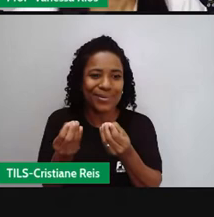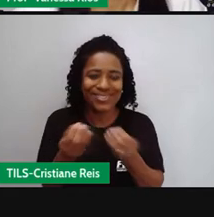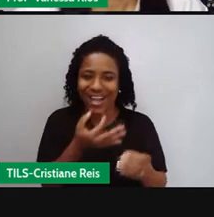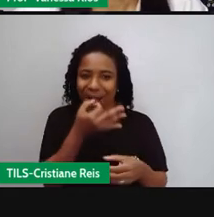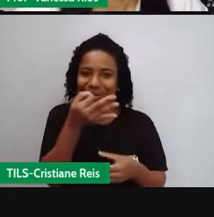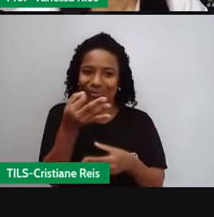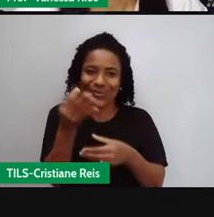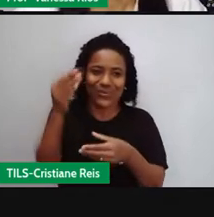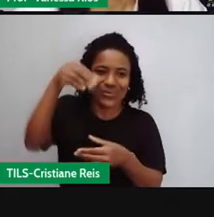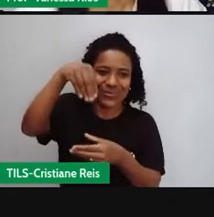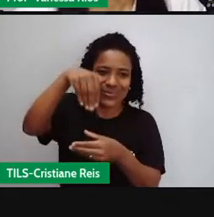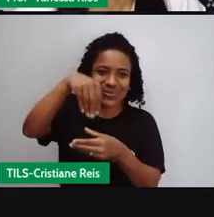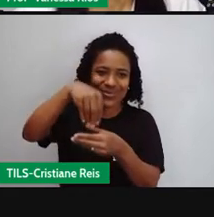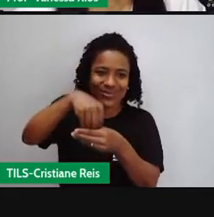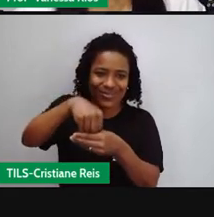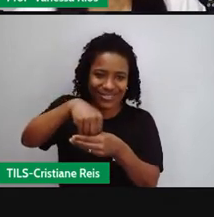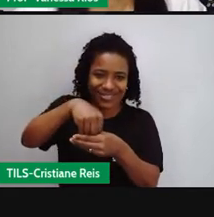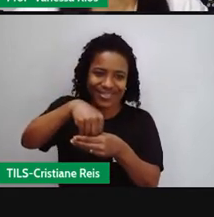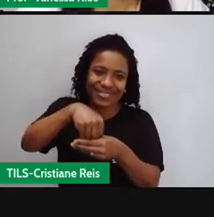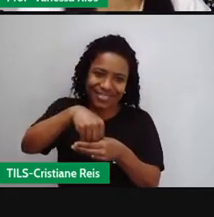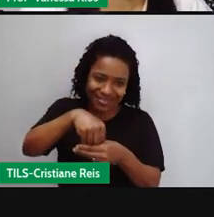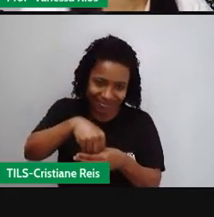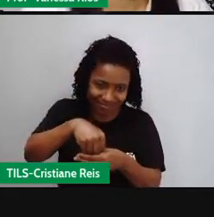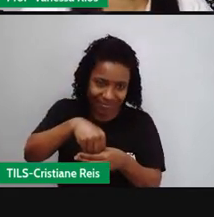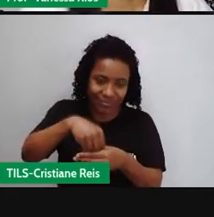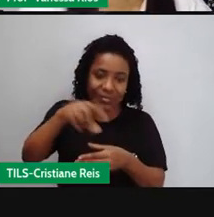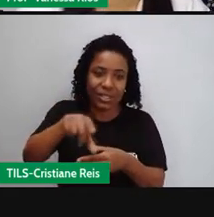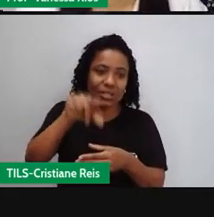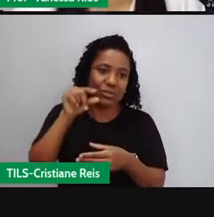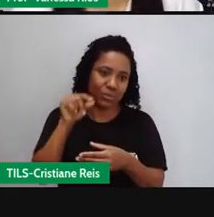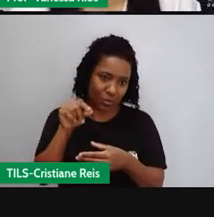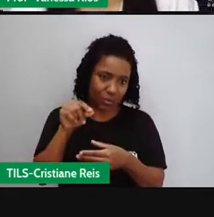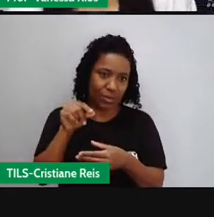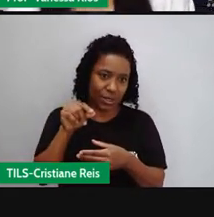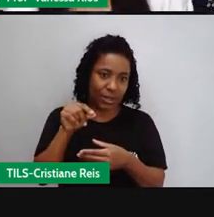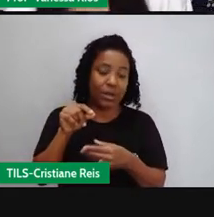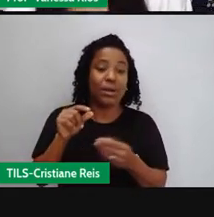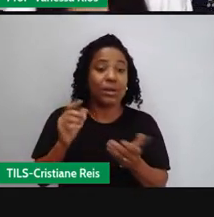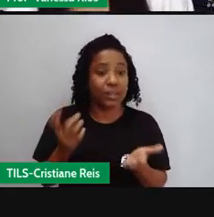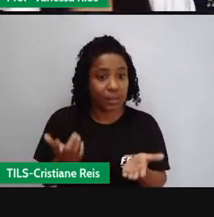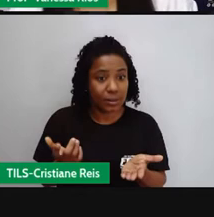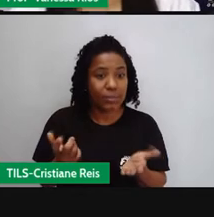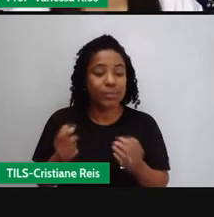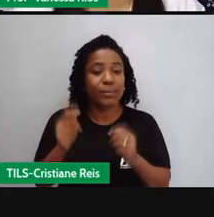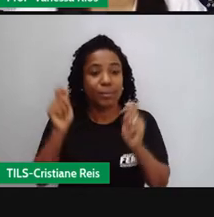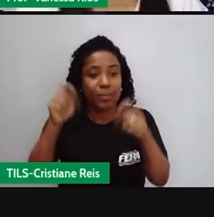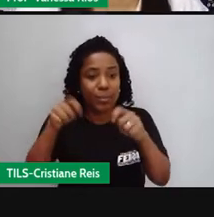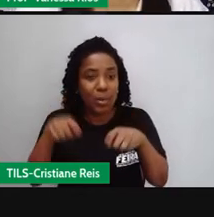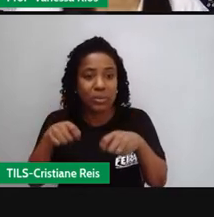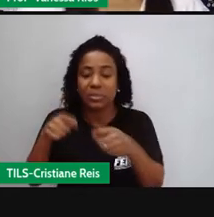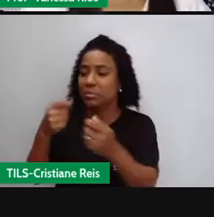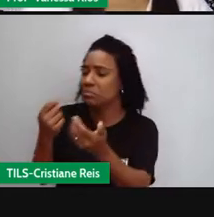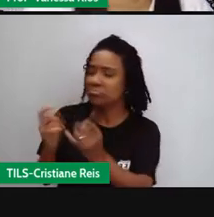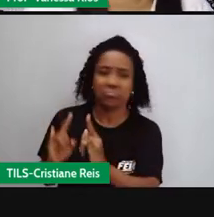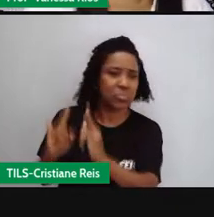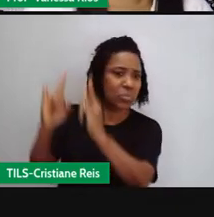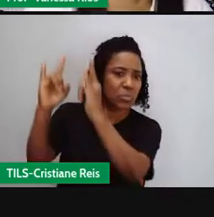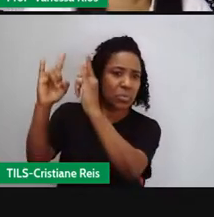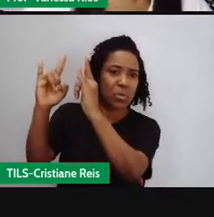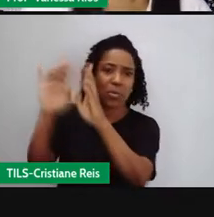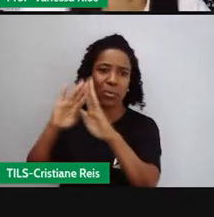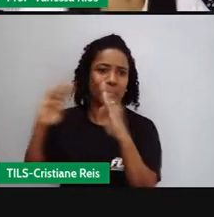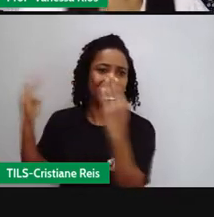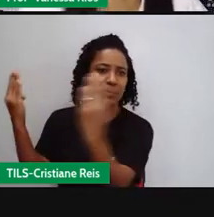mas o voto também acontece aí em pequenas situações, seja lá para votar no condomínio, seja para votar numa associação